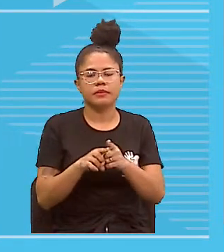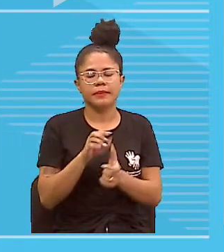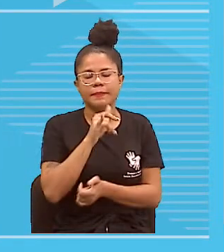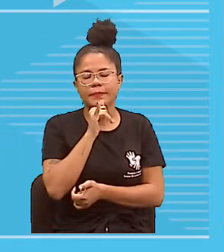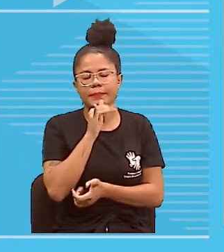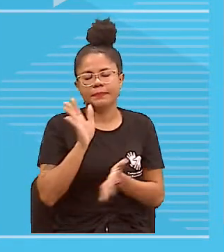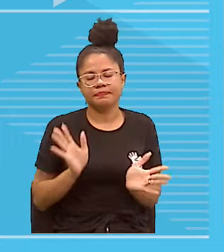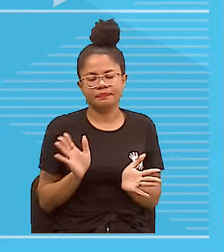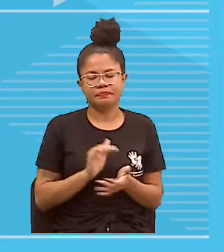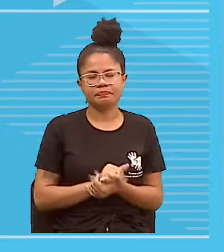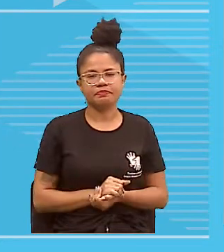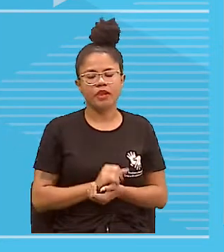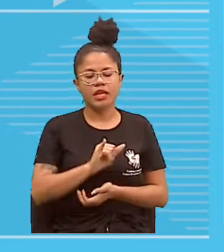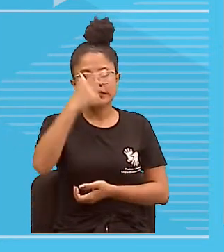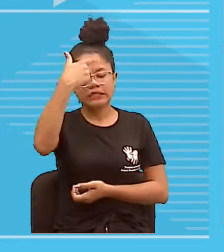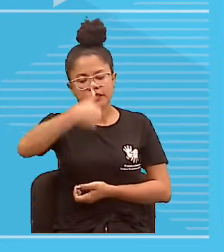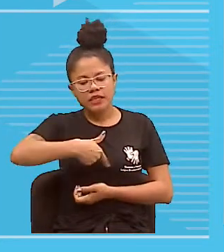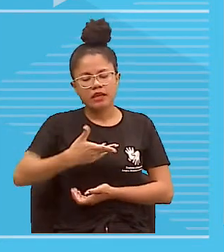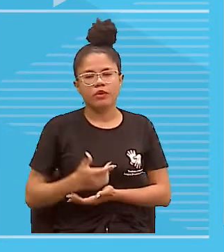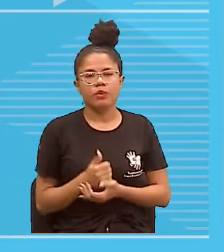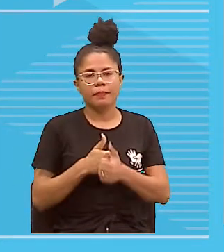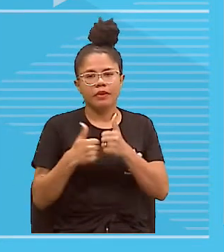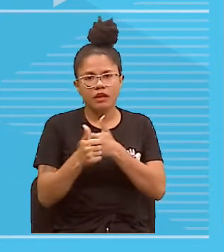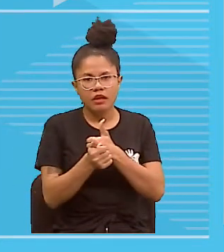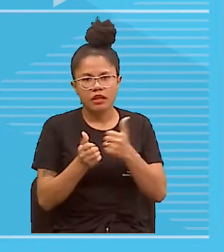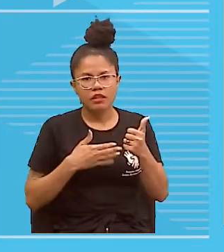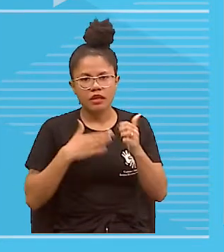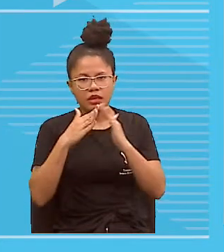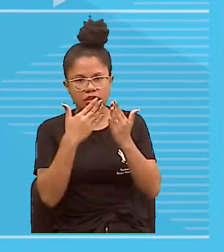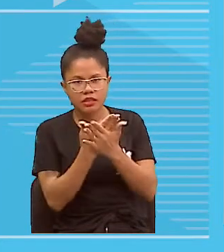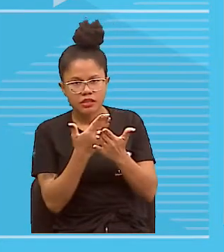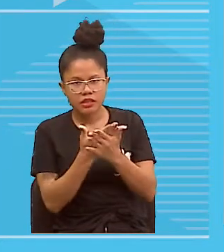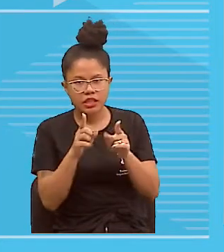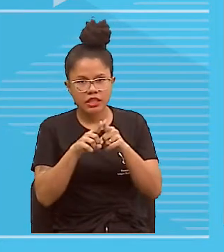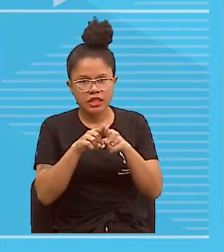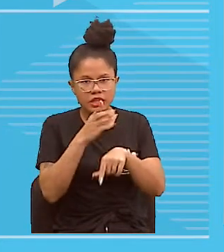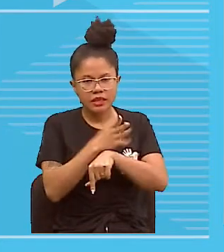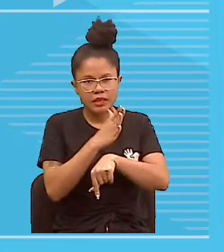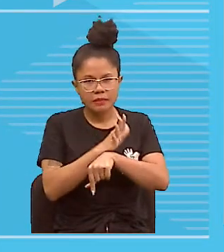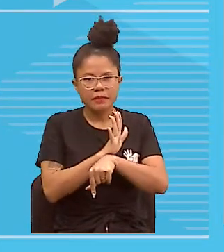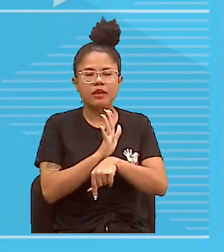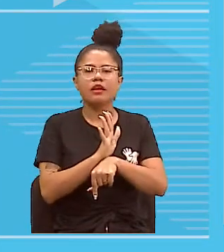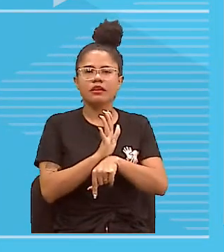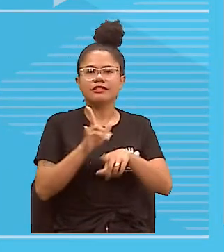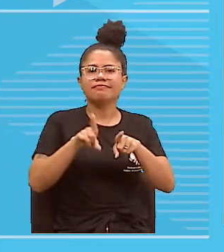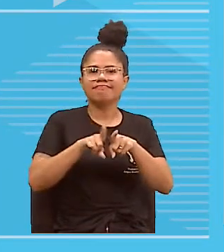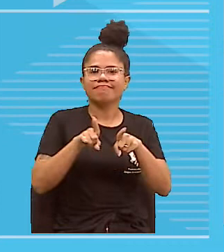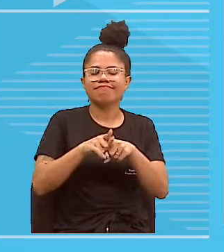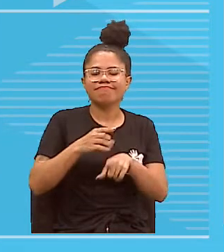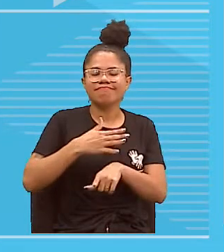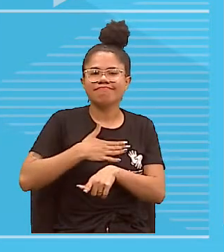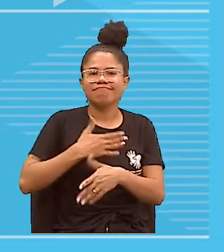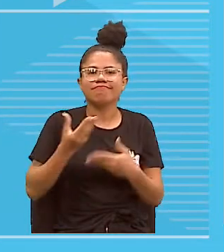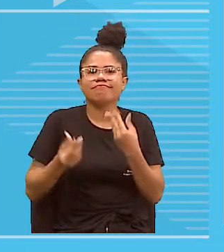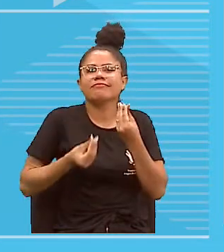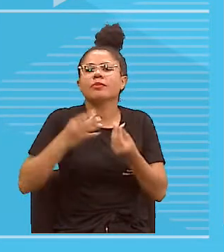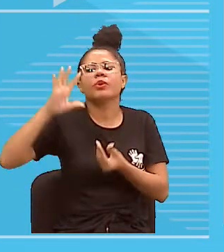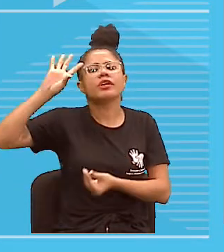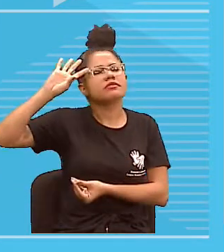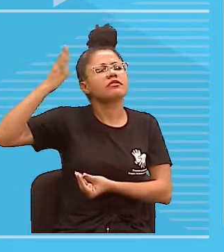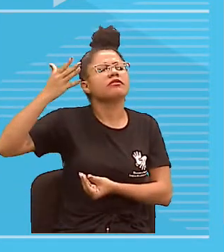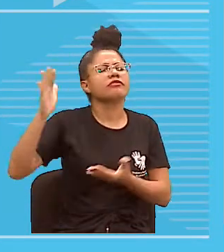na minha escola, no meu espaço, consequentemente, também as práticas pedagógicas e os meus resultados,